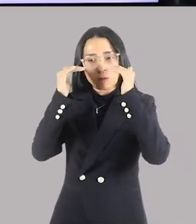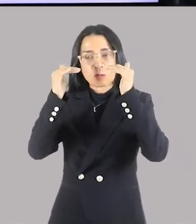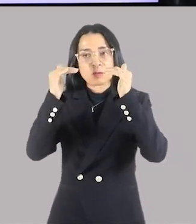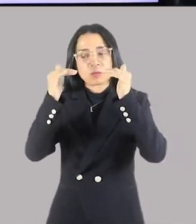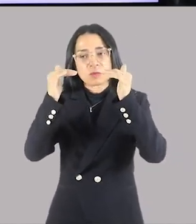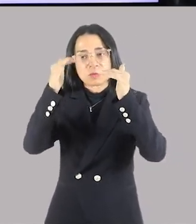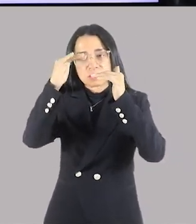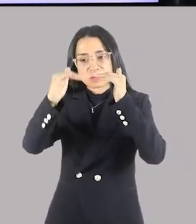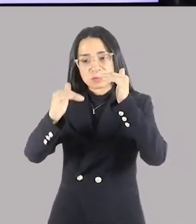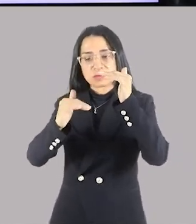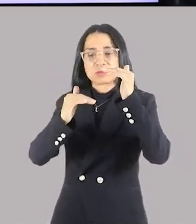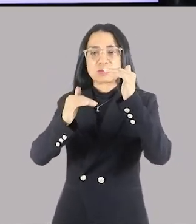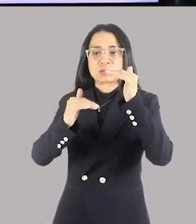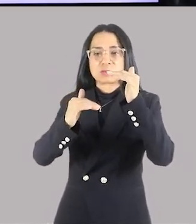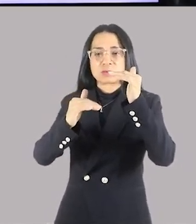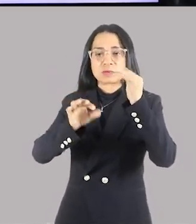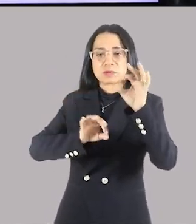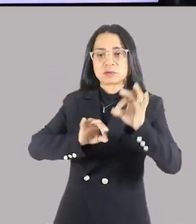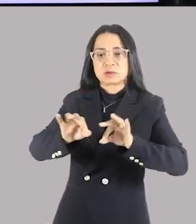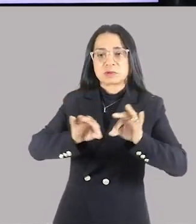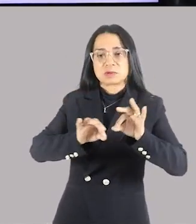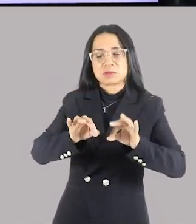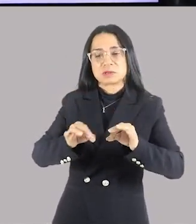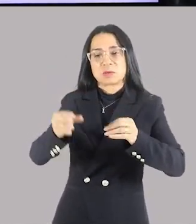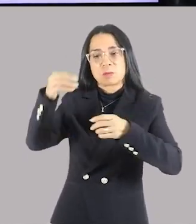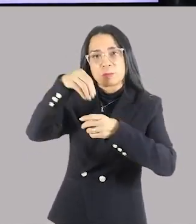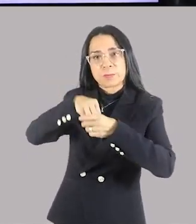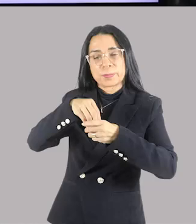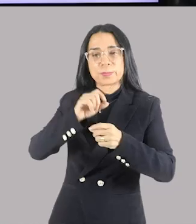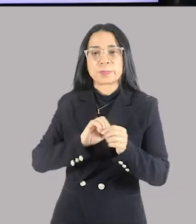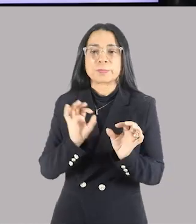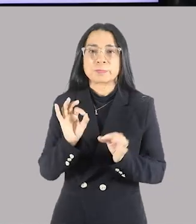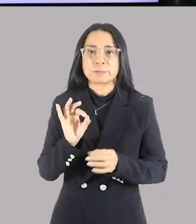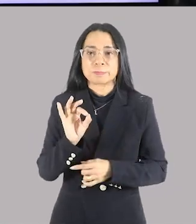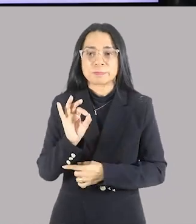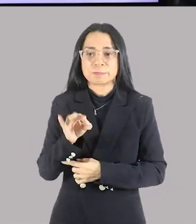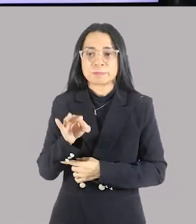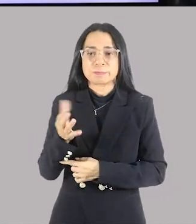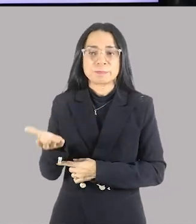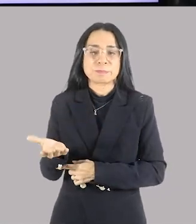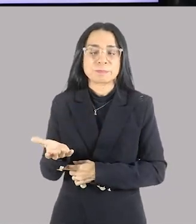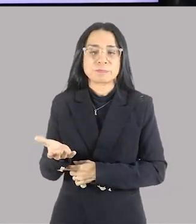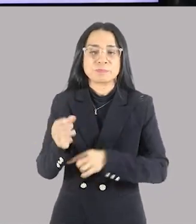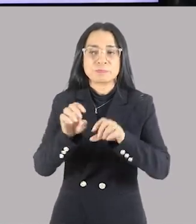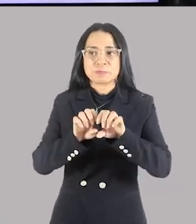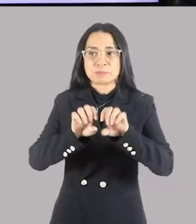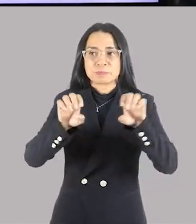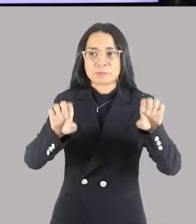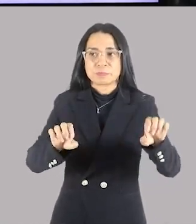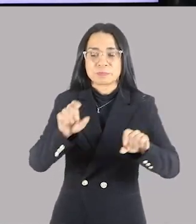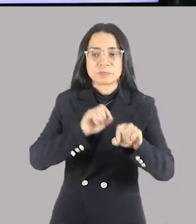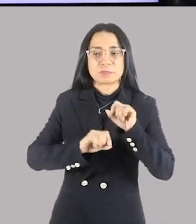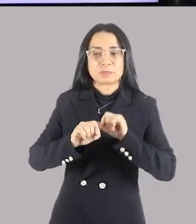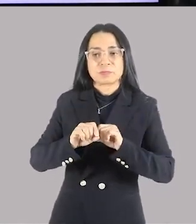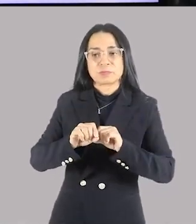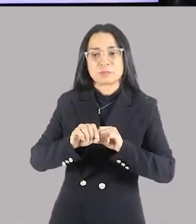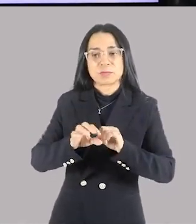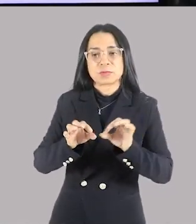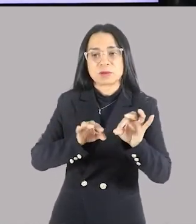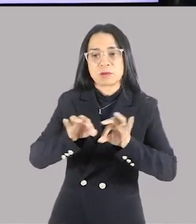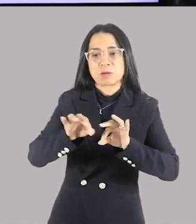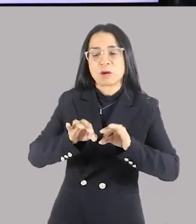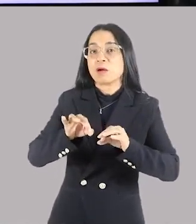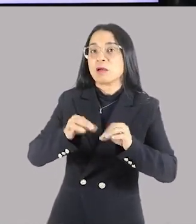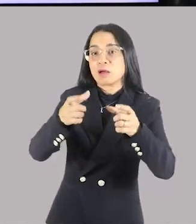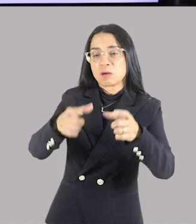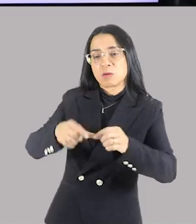como órgãos superiores na sua organização interna, perfeito? Quanto à estrutura, serão órgãos compostos, porque eles